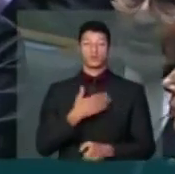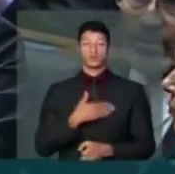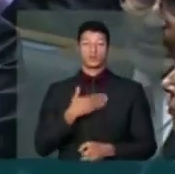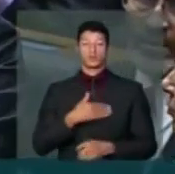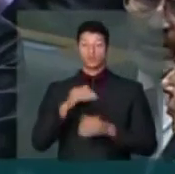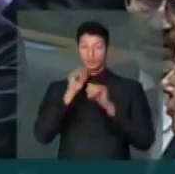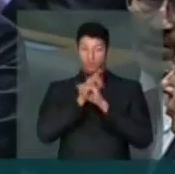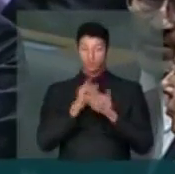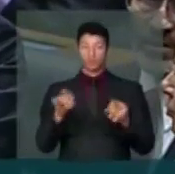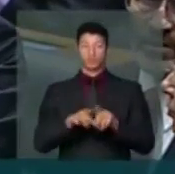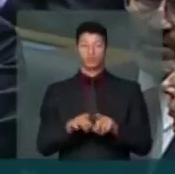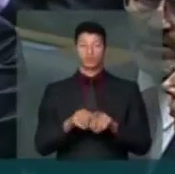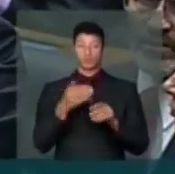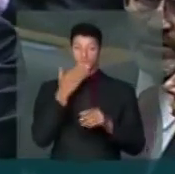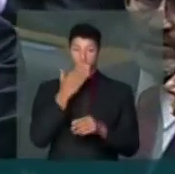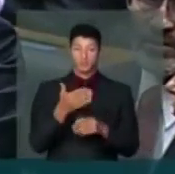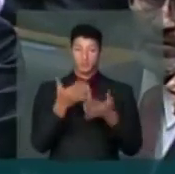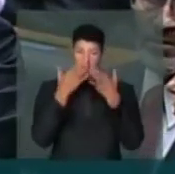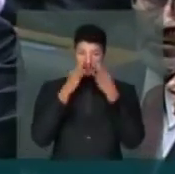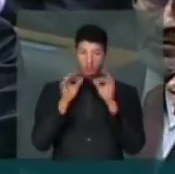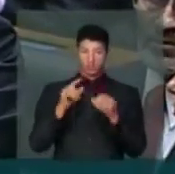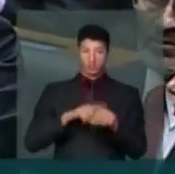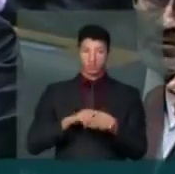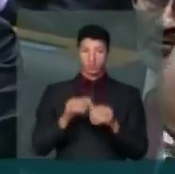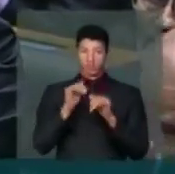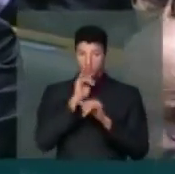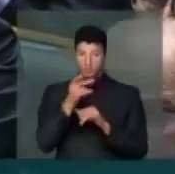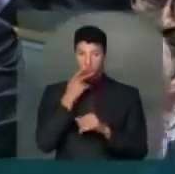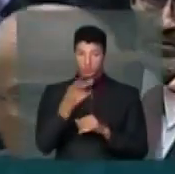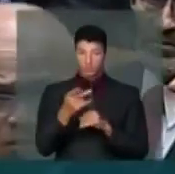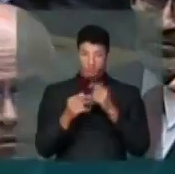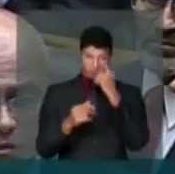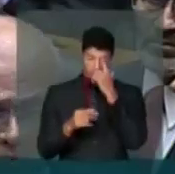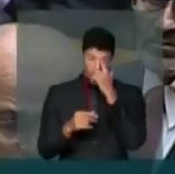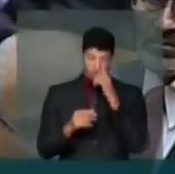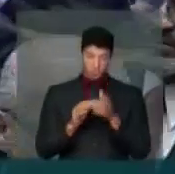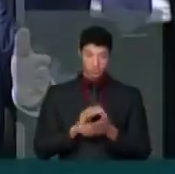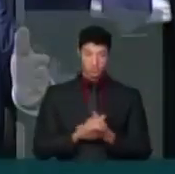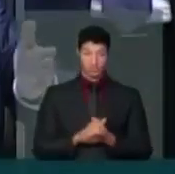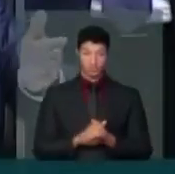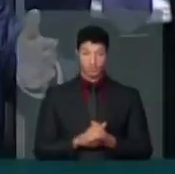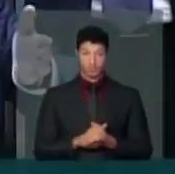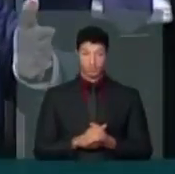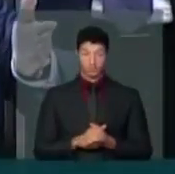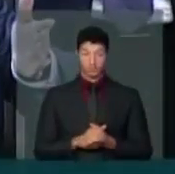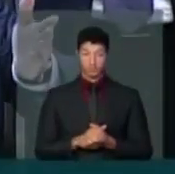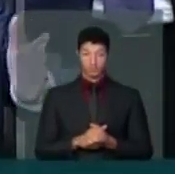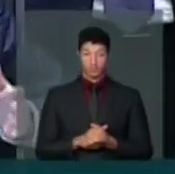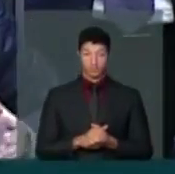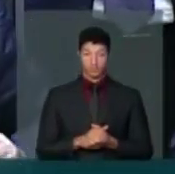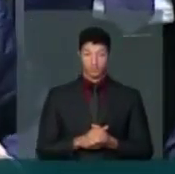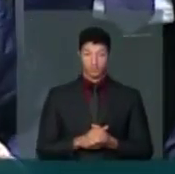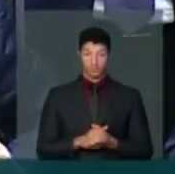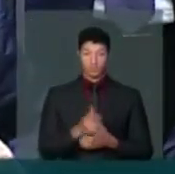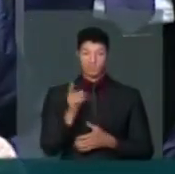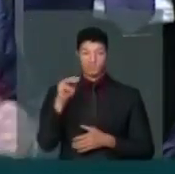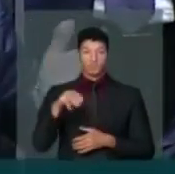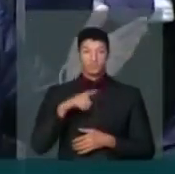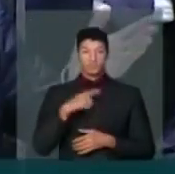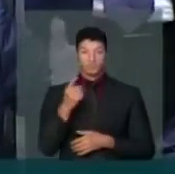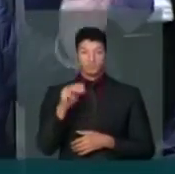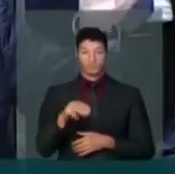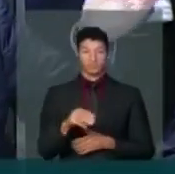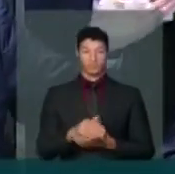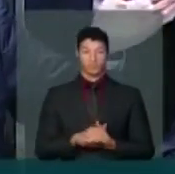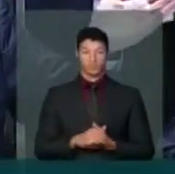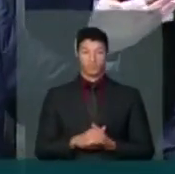de me pronunciar e que pedia tempo a Vossa Excelência para assim fazê-lo. Vossa Excelência quer fazê-lo um minuto agora? Pode fazê-lo um minuto.